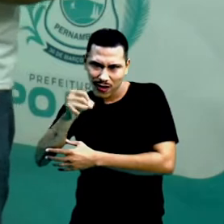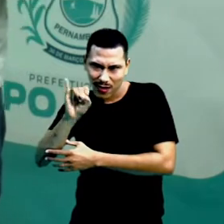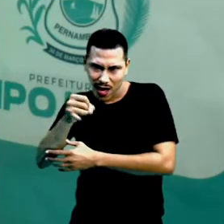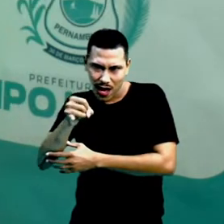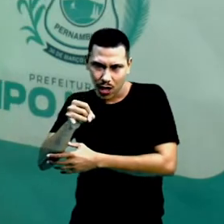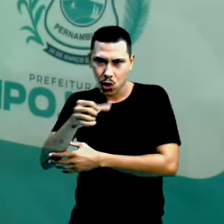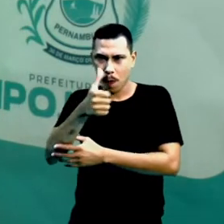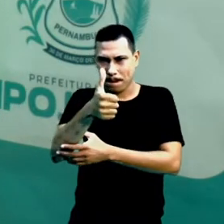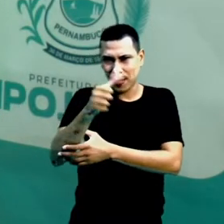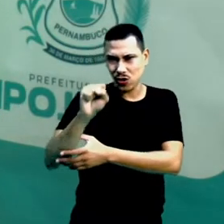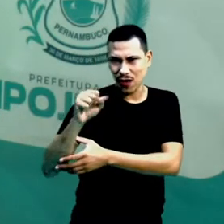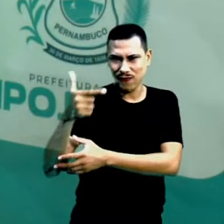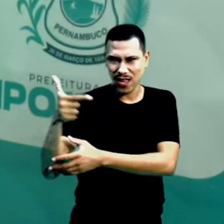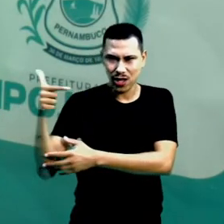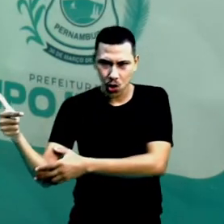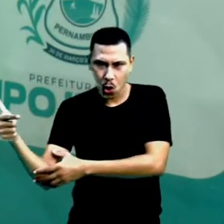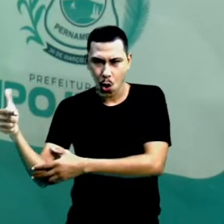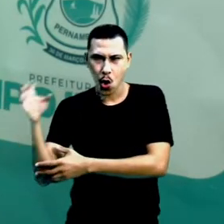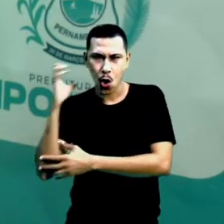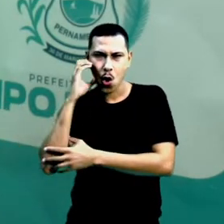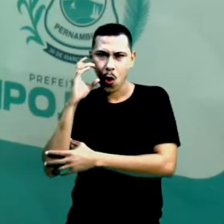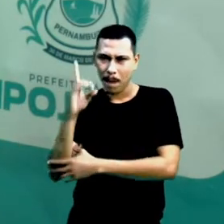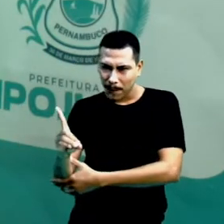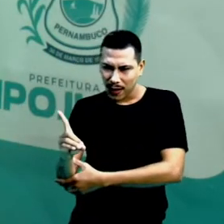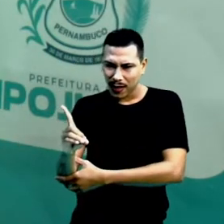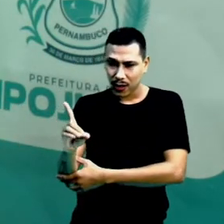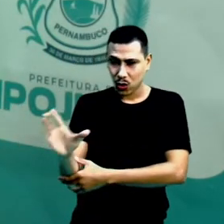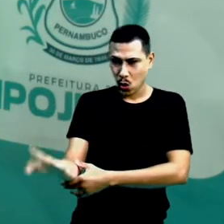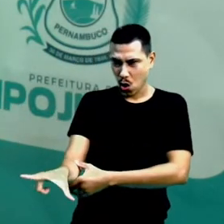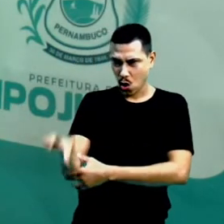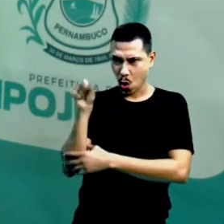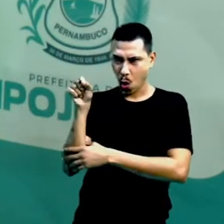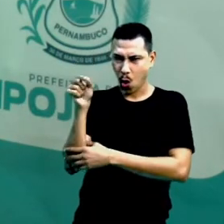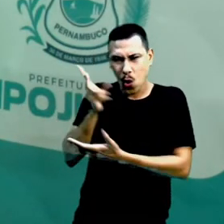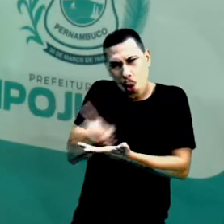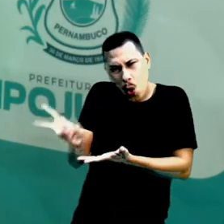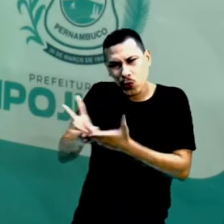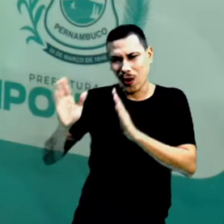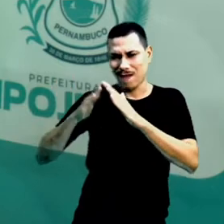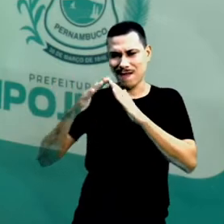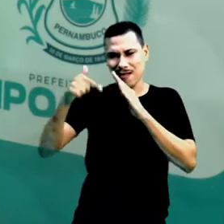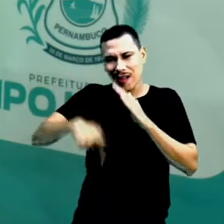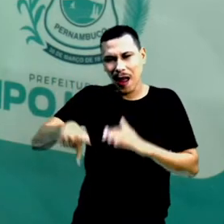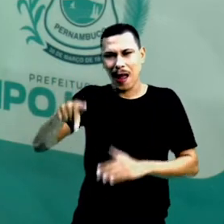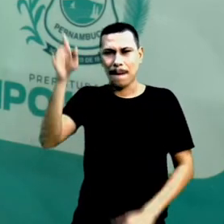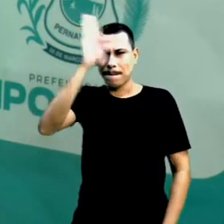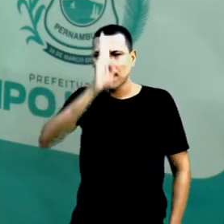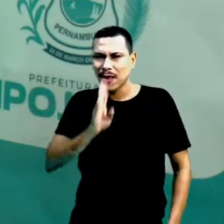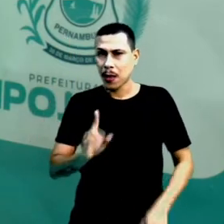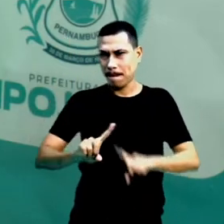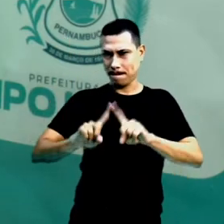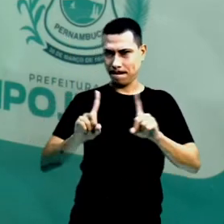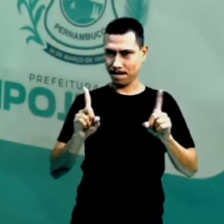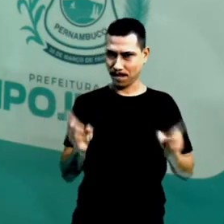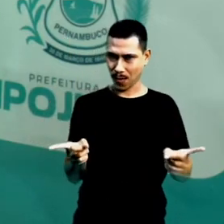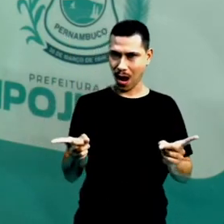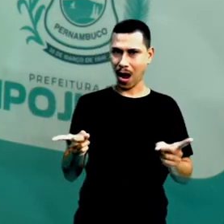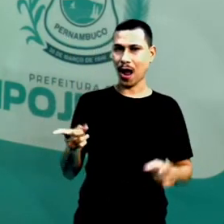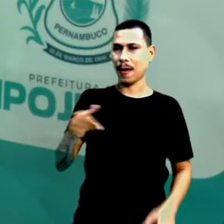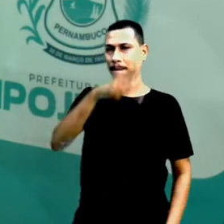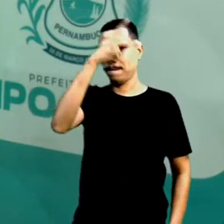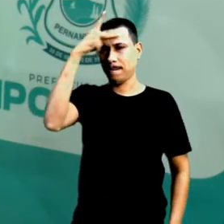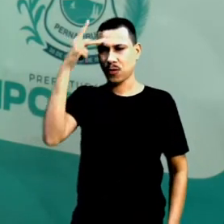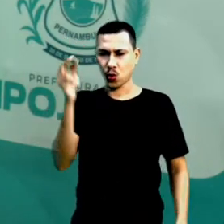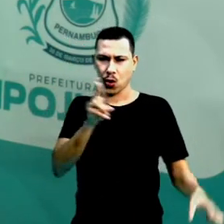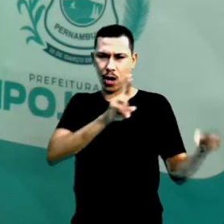9 de janeiro de 1822, quando Dom Pedro decide ficar aqui no Brasil, certo? Mas as cortes portuguesas, elas não deixam de pressionar, elas